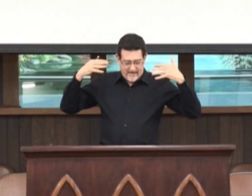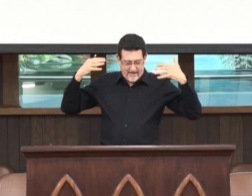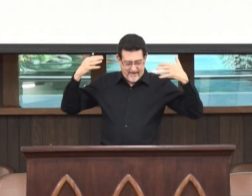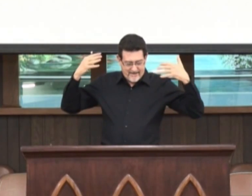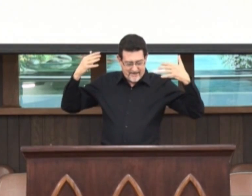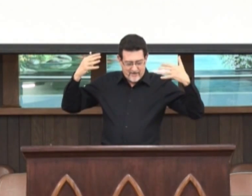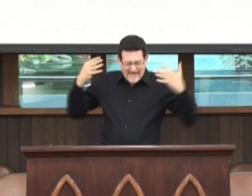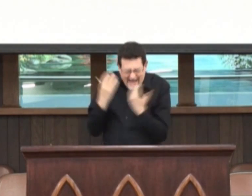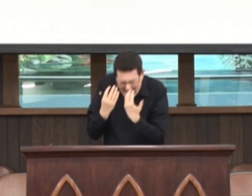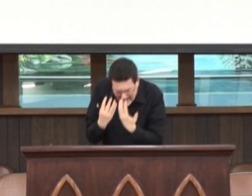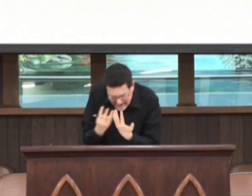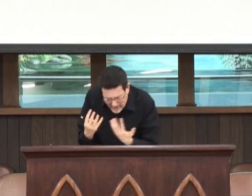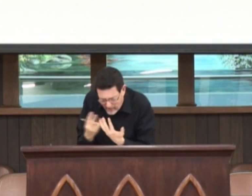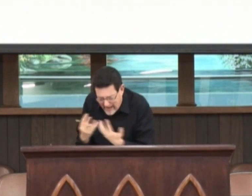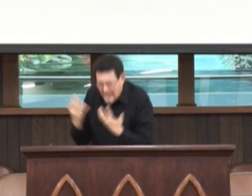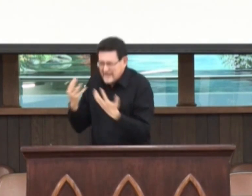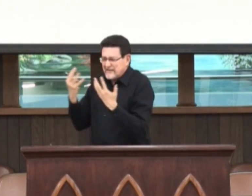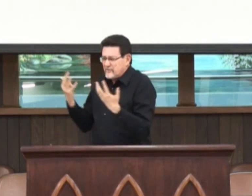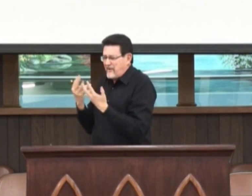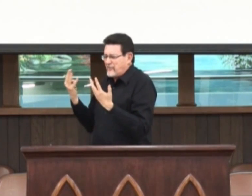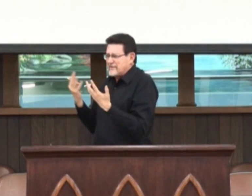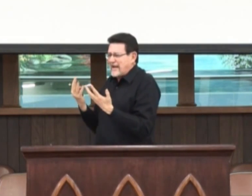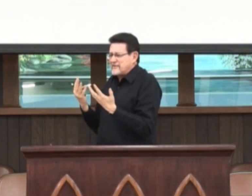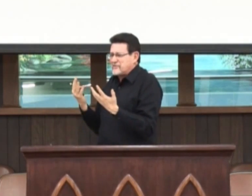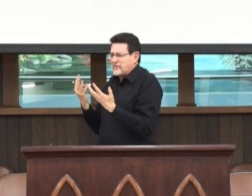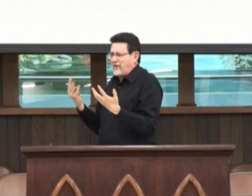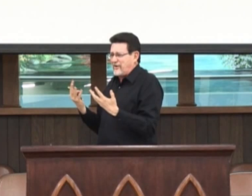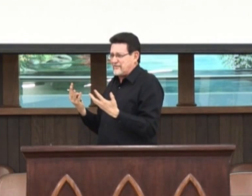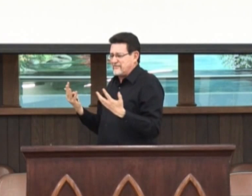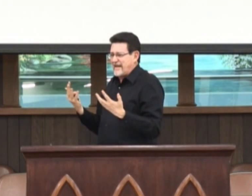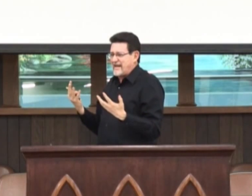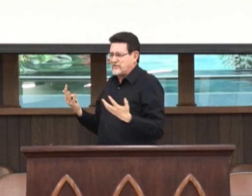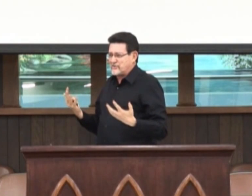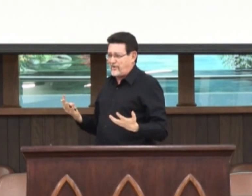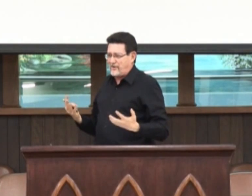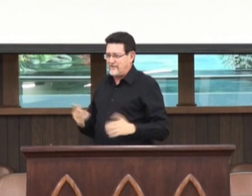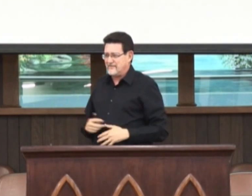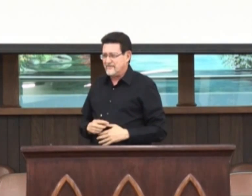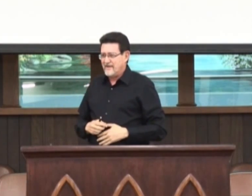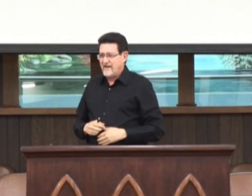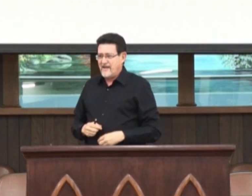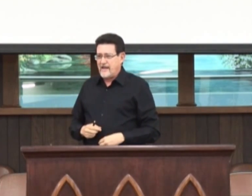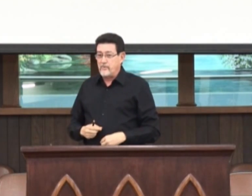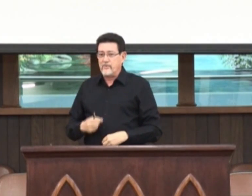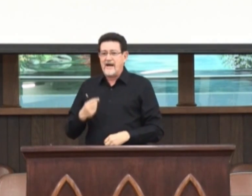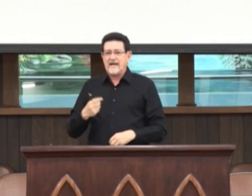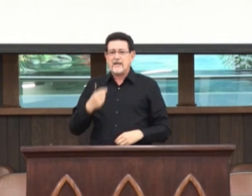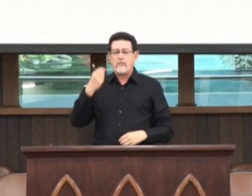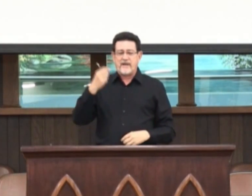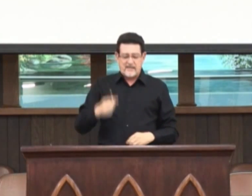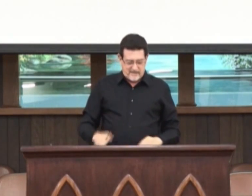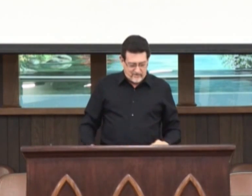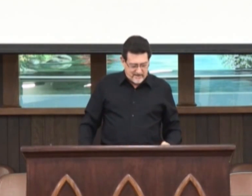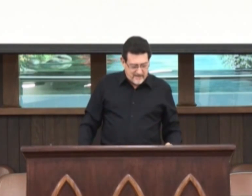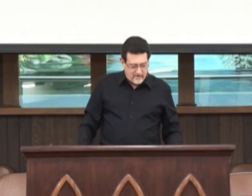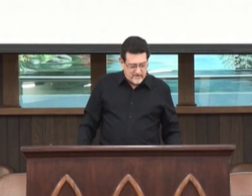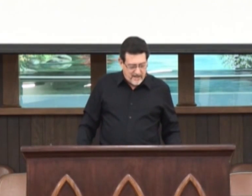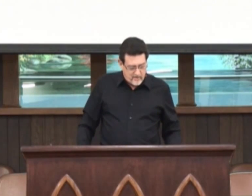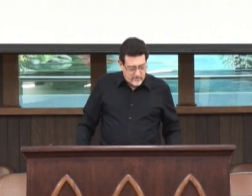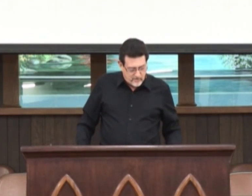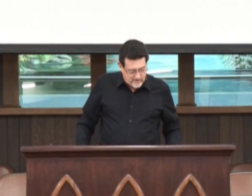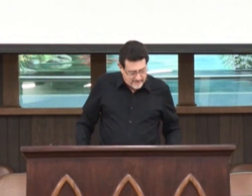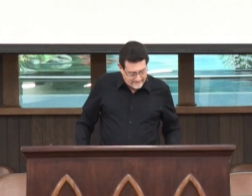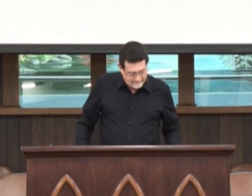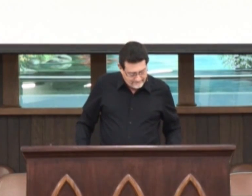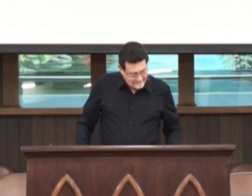E o que é este lugar de uma vontade só, um querer só? É um lugar da operação de Deus